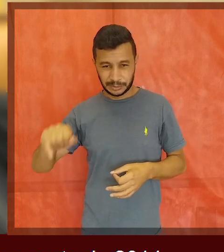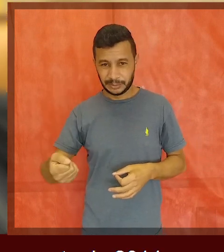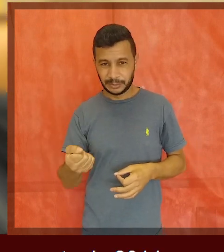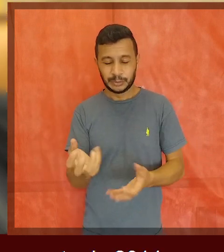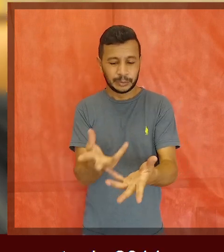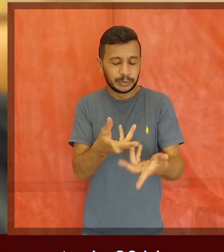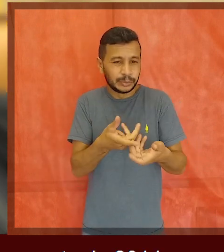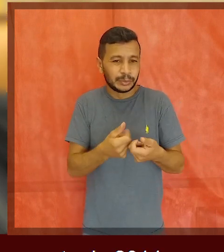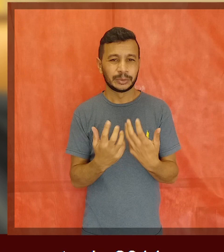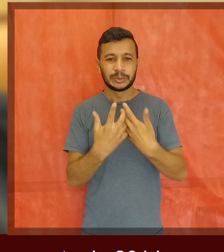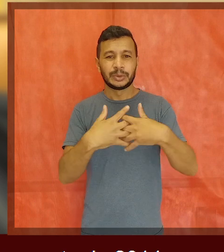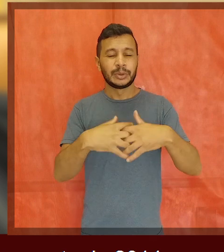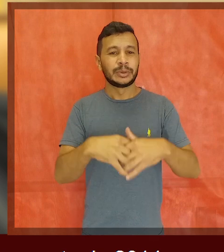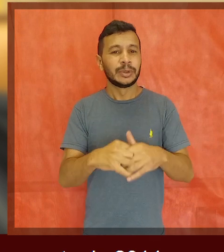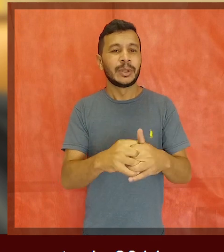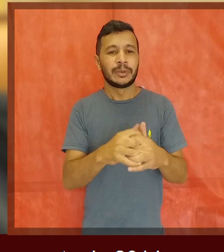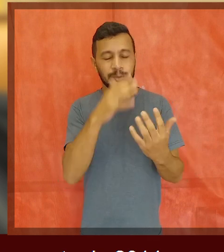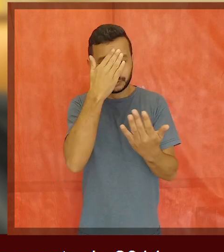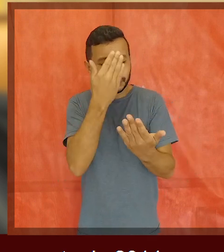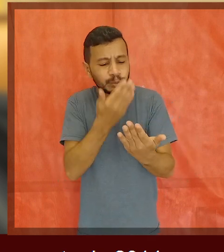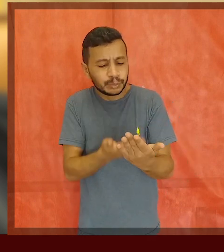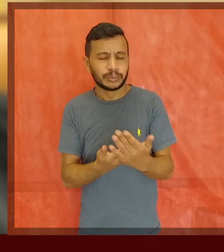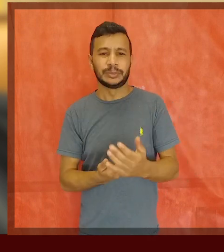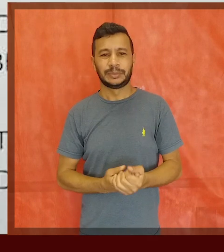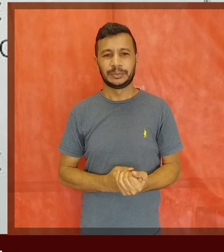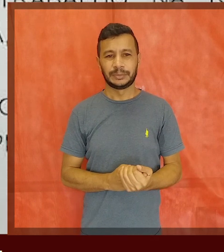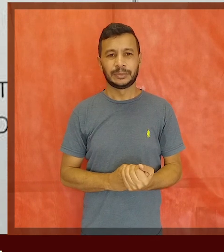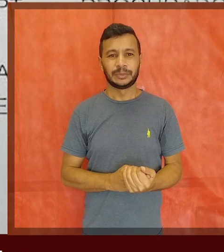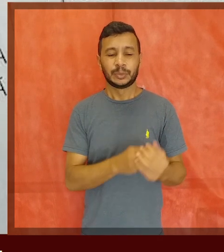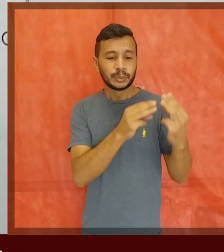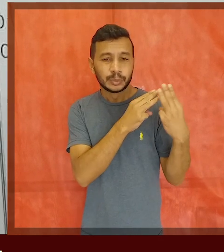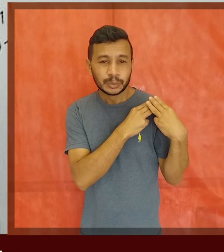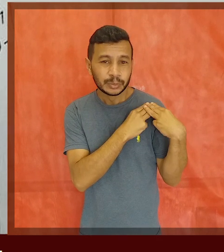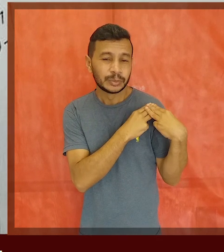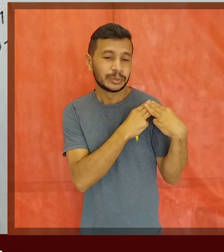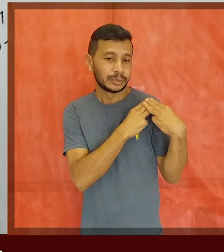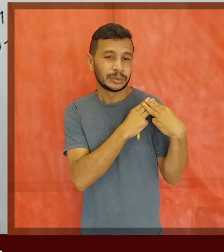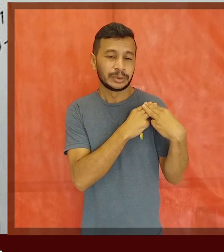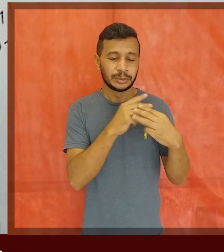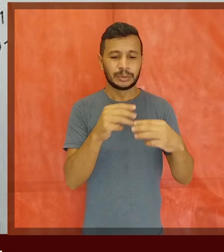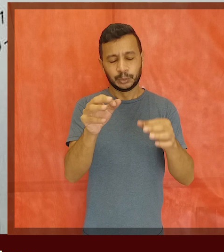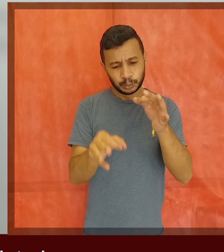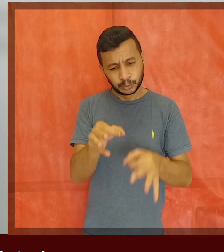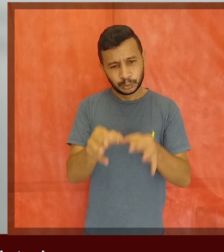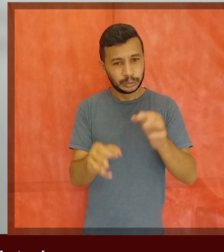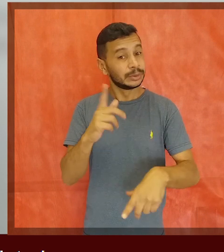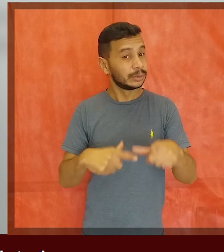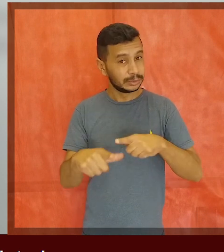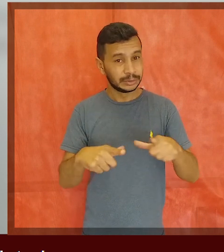tomar pé da situação em 25 de agosto de 2014. O Ministério Público do Trabalho acompanhou